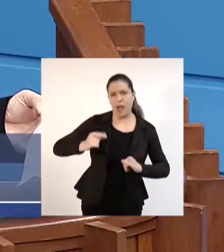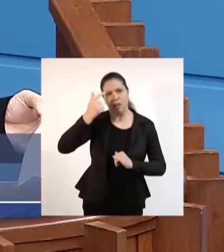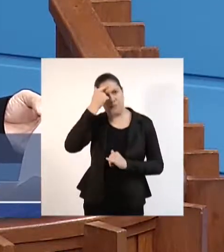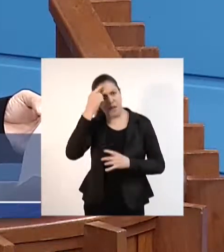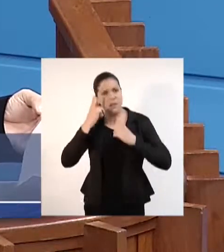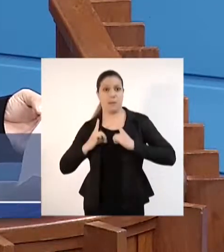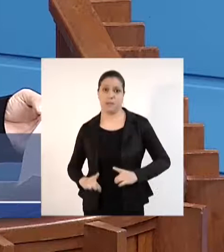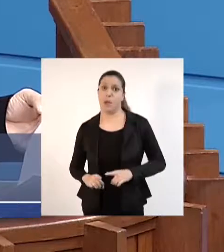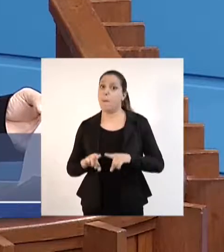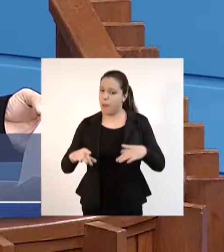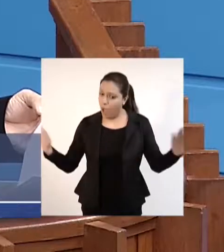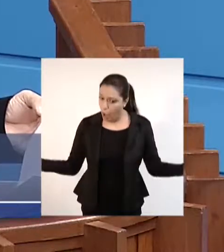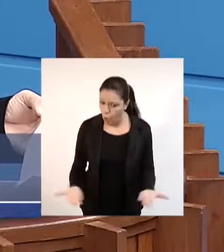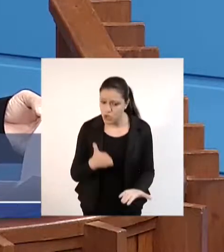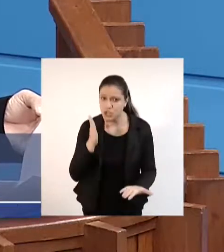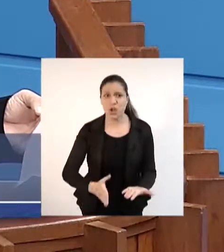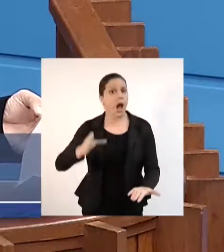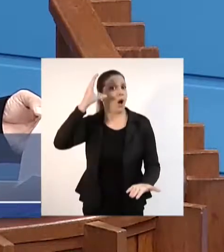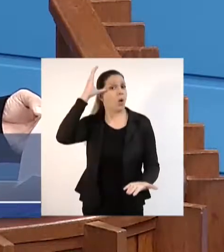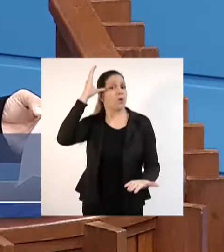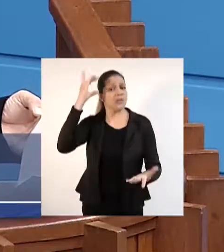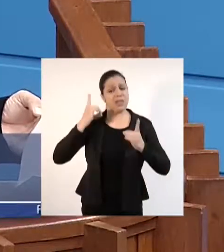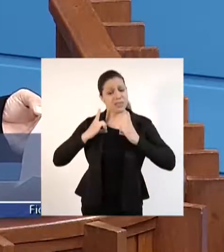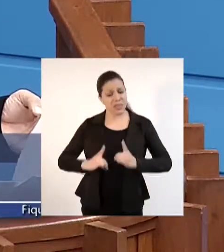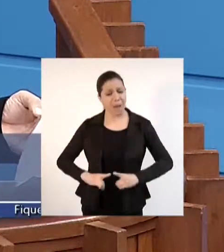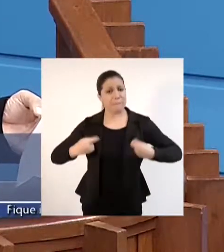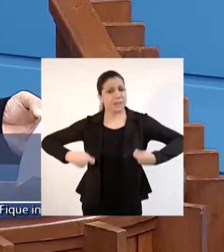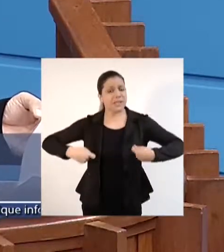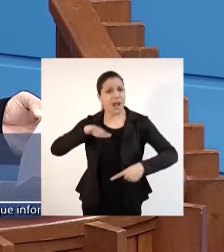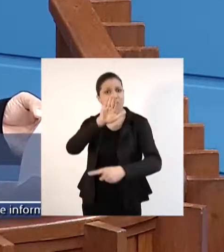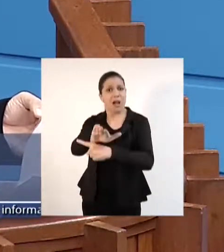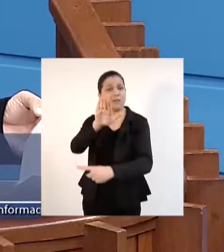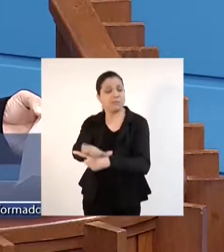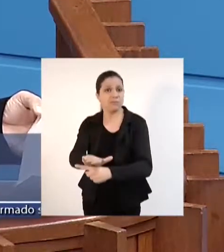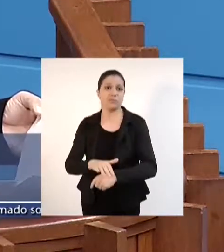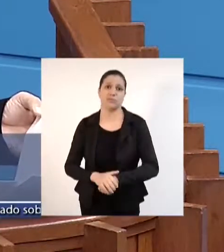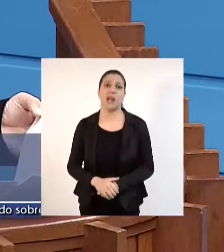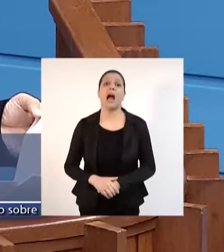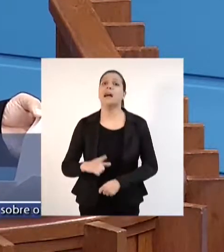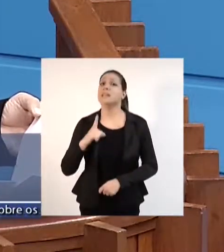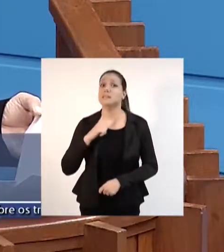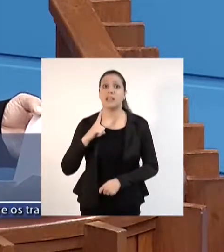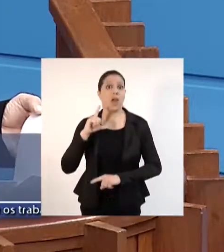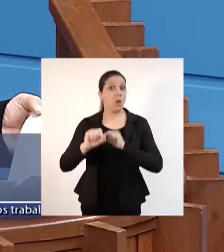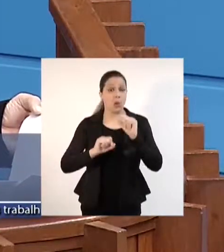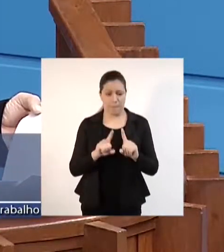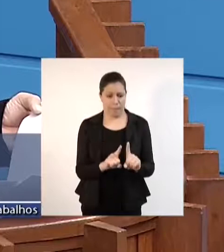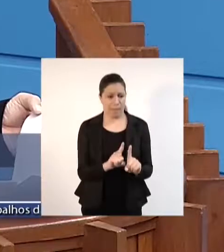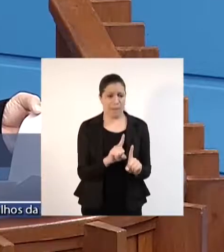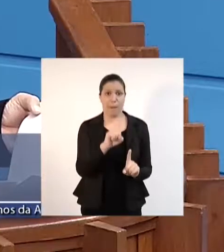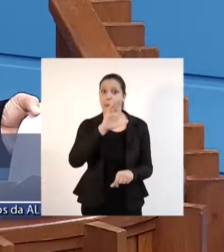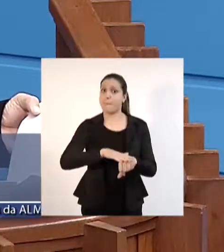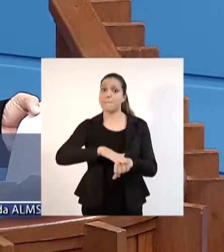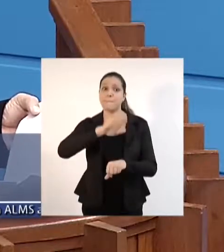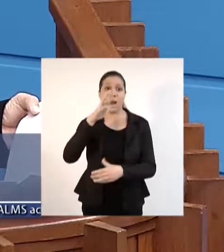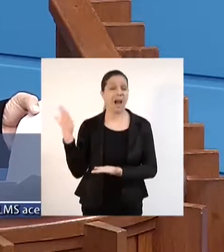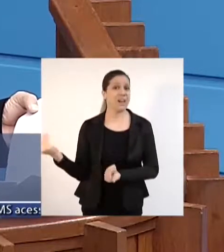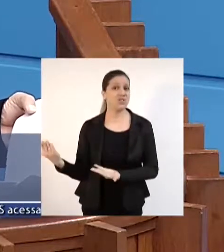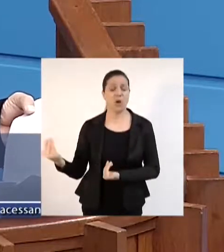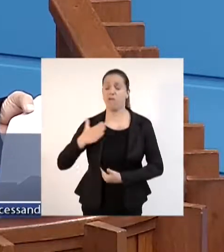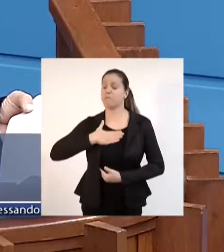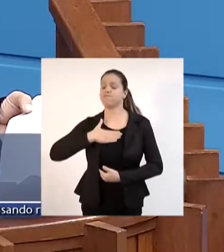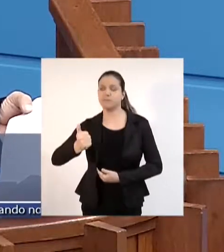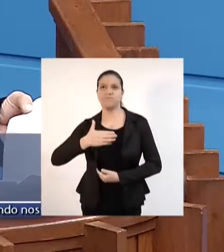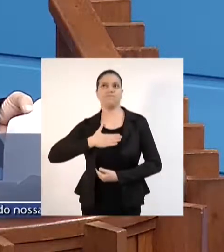é a doença do século e o suicídio entre jovens uma escalada crescente. Em